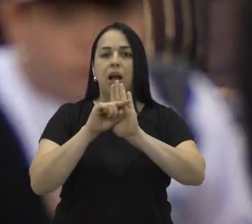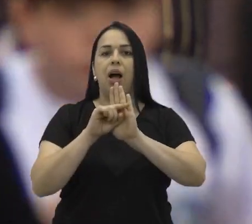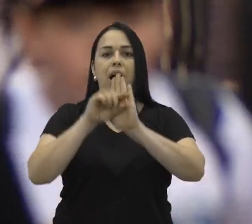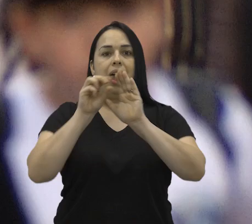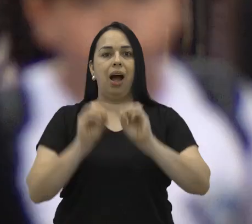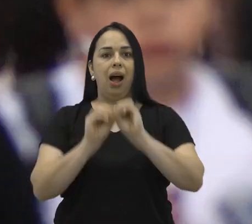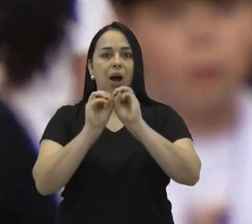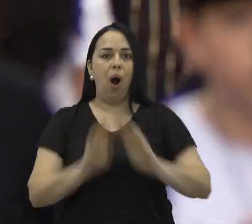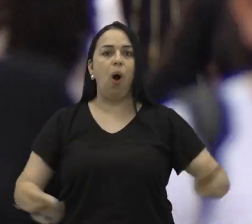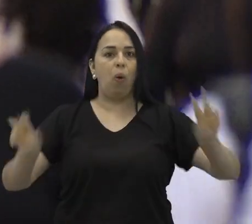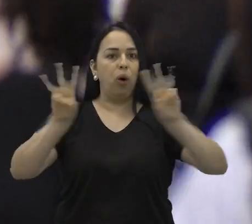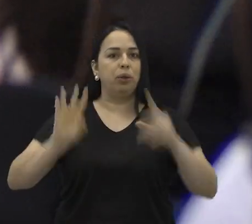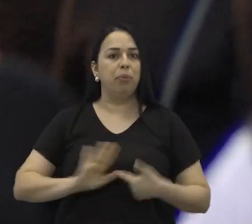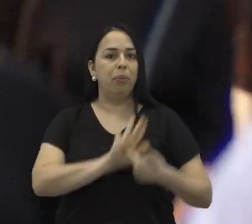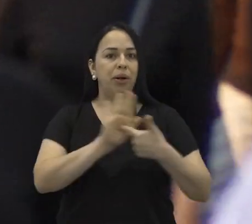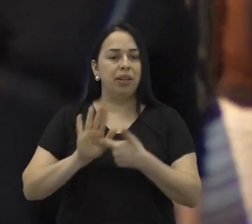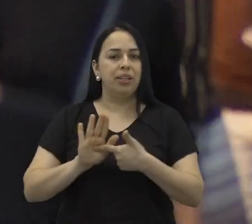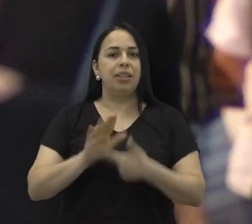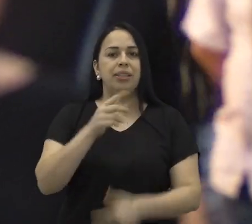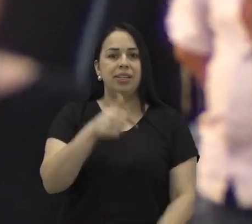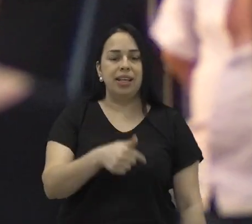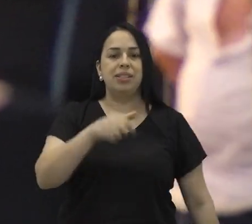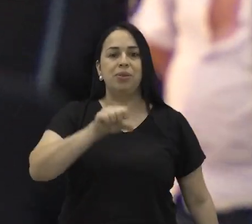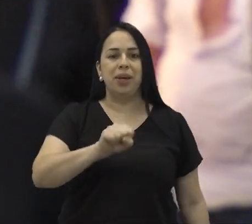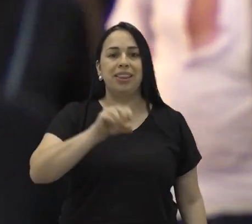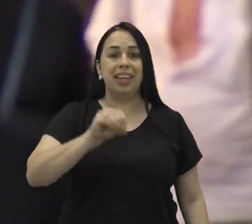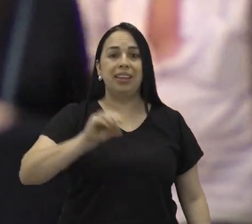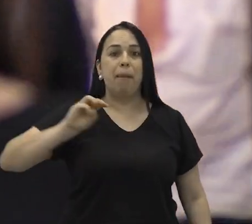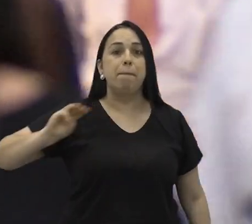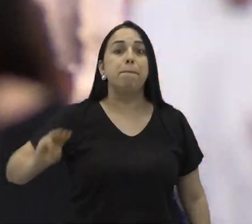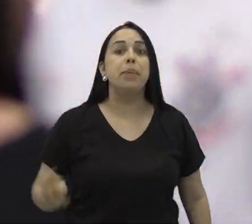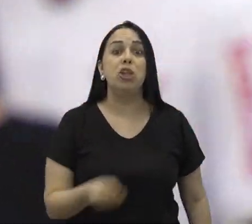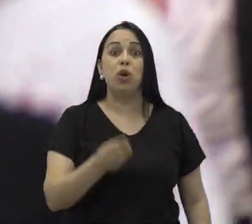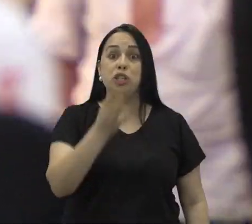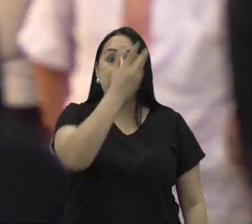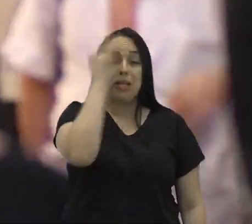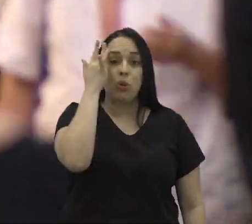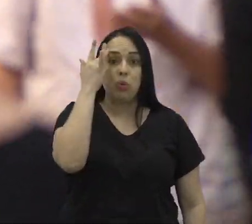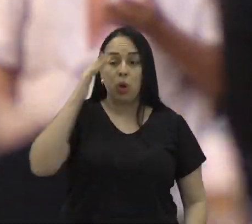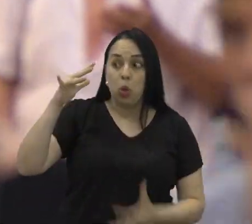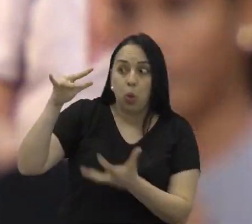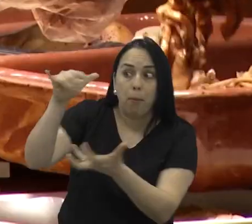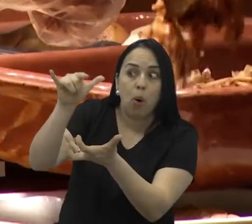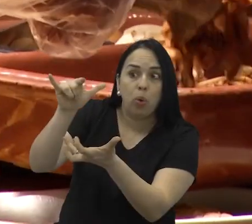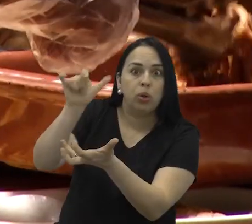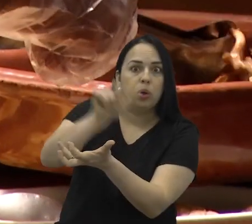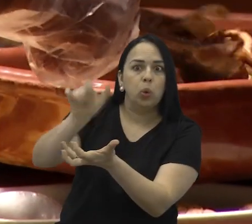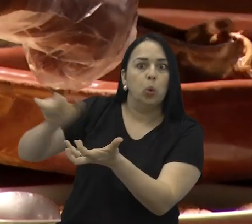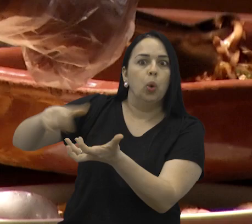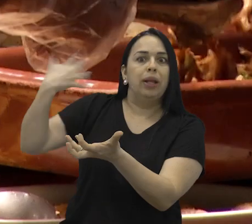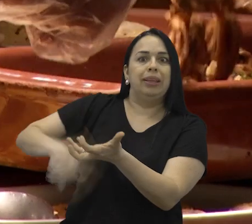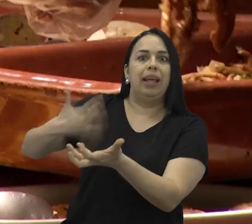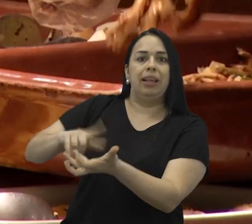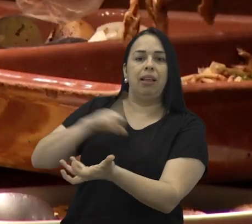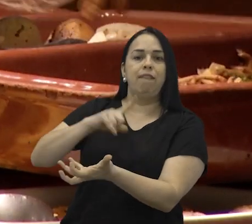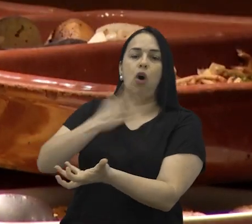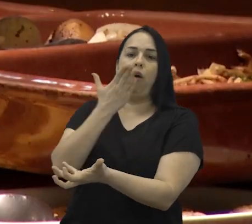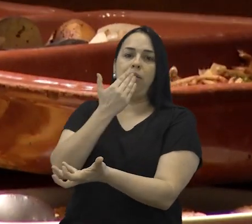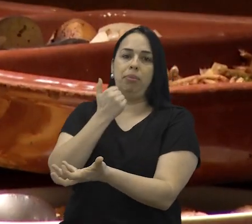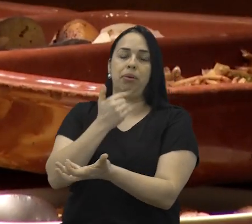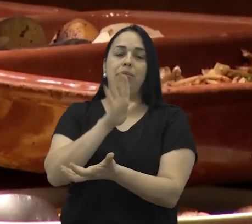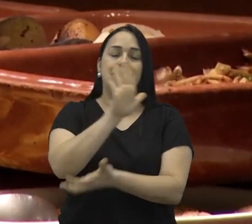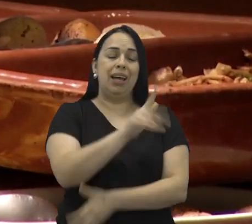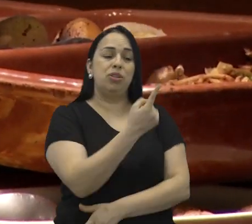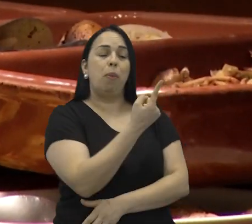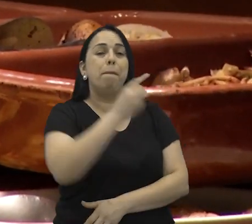pela ONU mostra que cerca de 780 milhões de pessoas passam fome no mundo, enquanto 1 bilhão de refeições